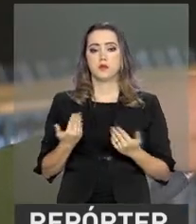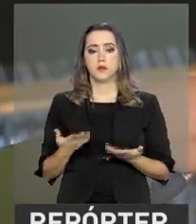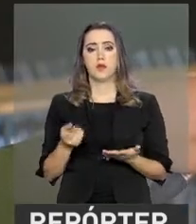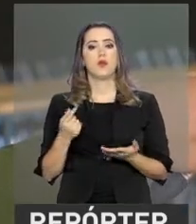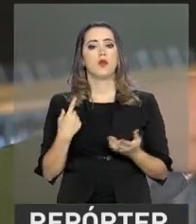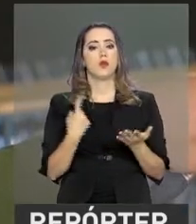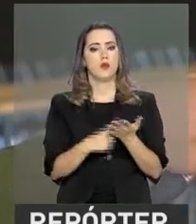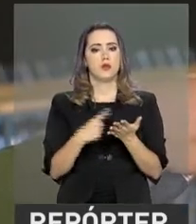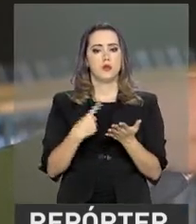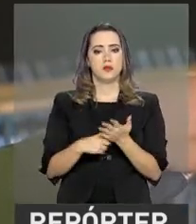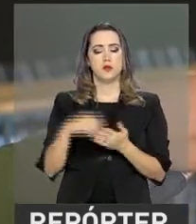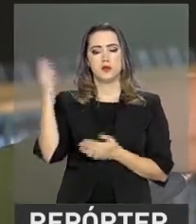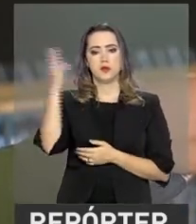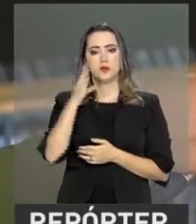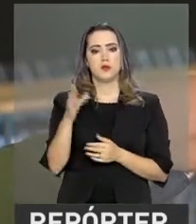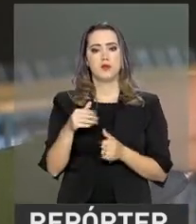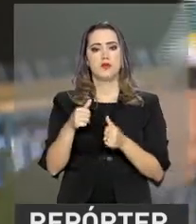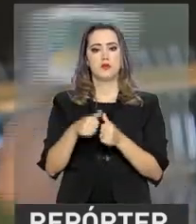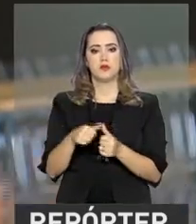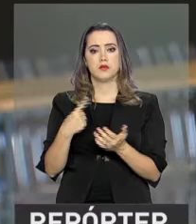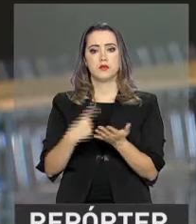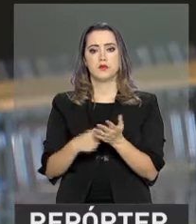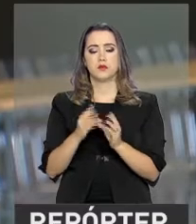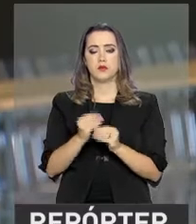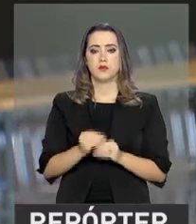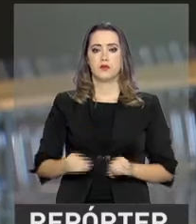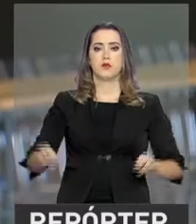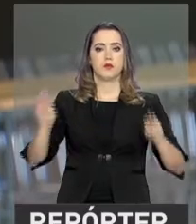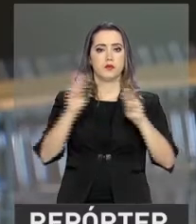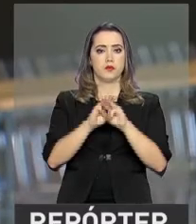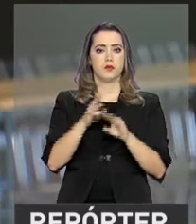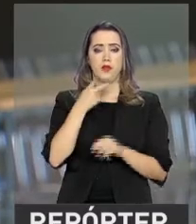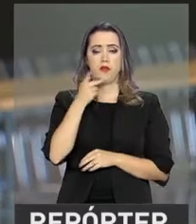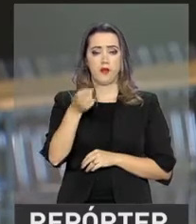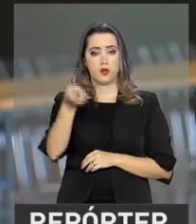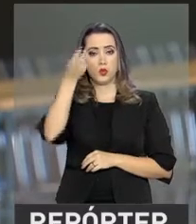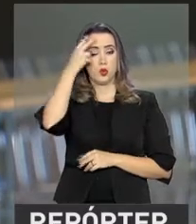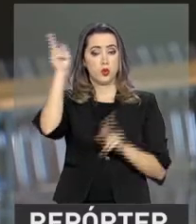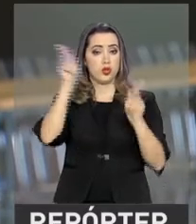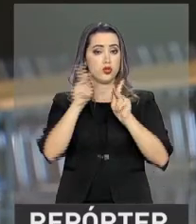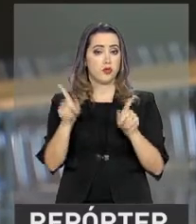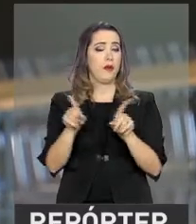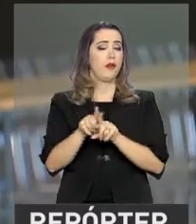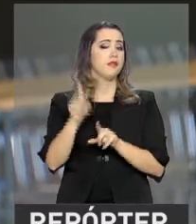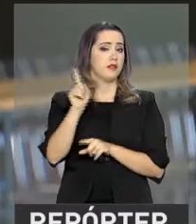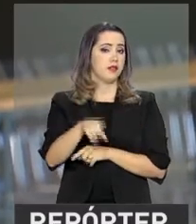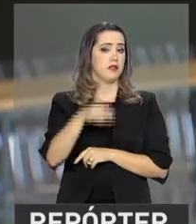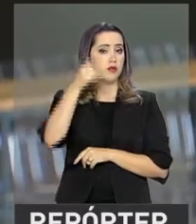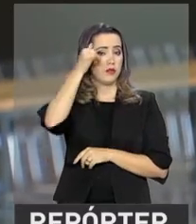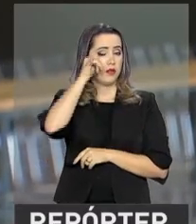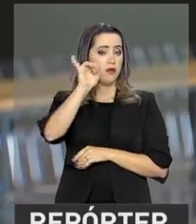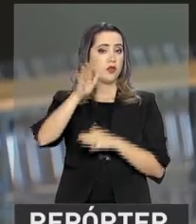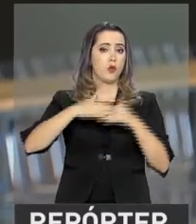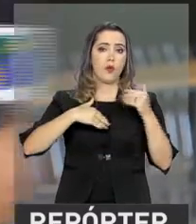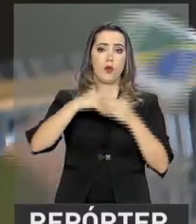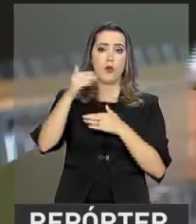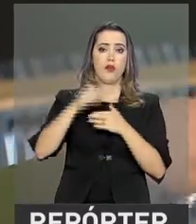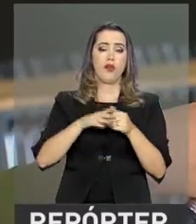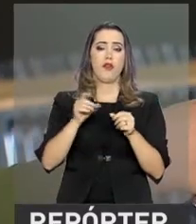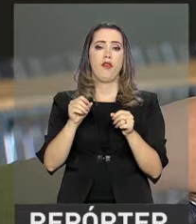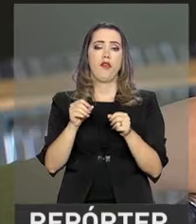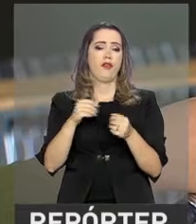pacto que o Brasil assumiu perante a ONU. Falar sobre cultura de paz também é falar sobre combater qualquer tipo de